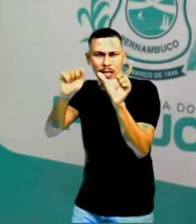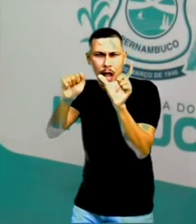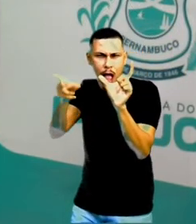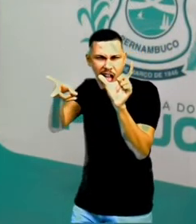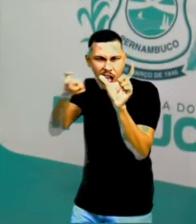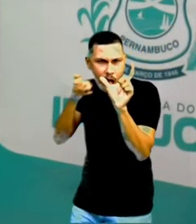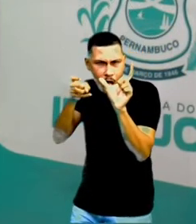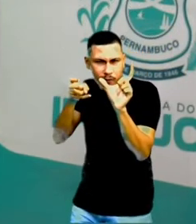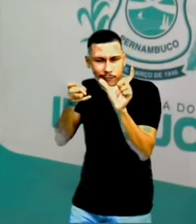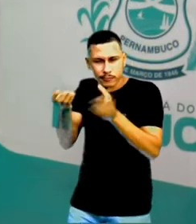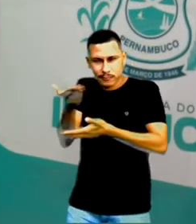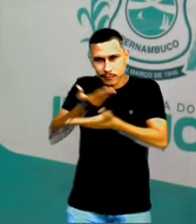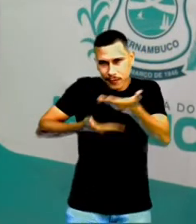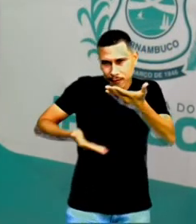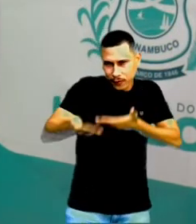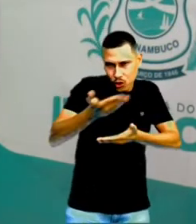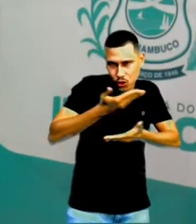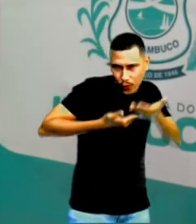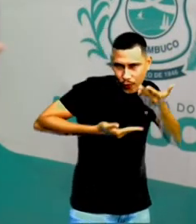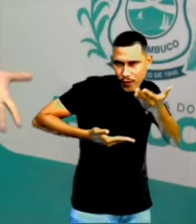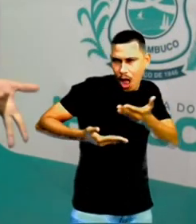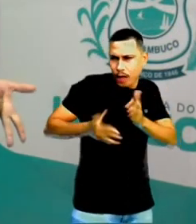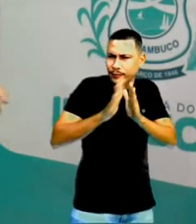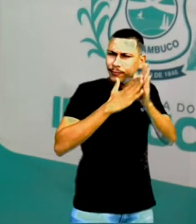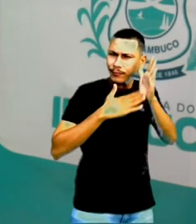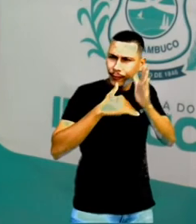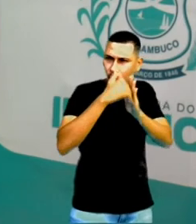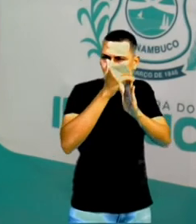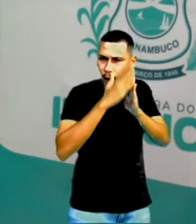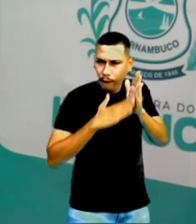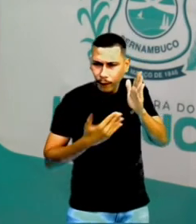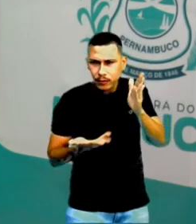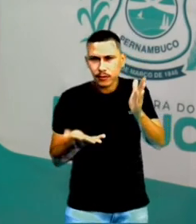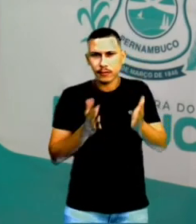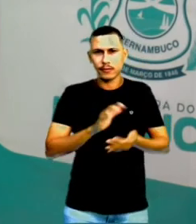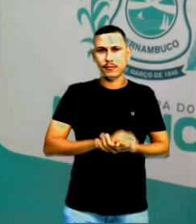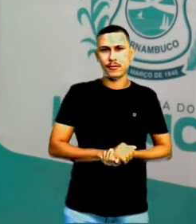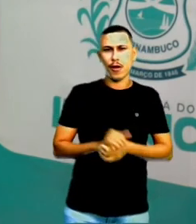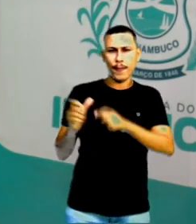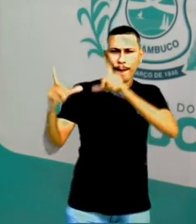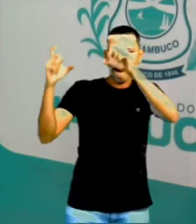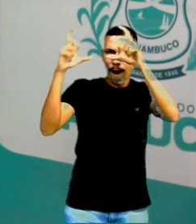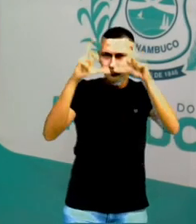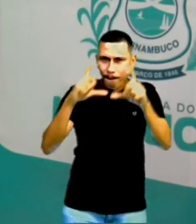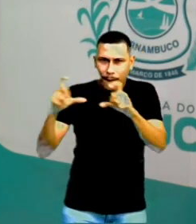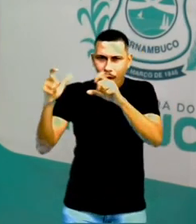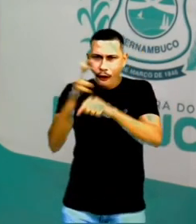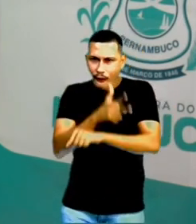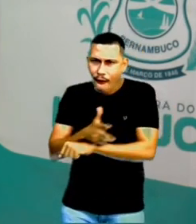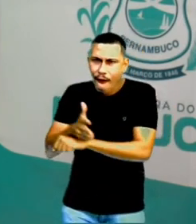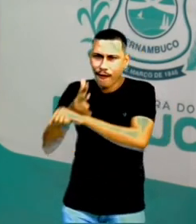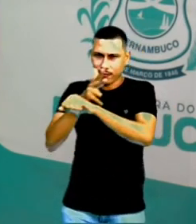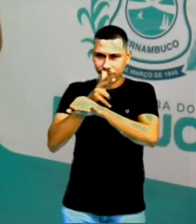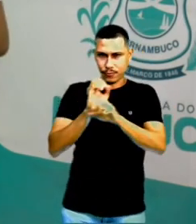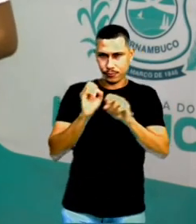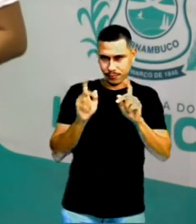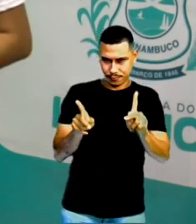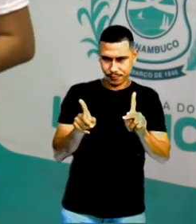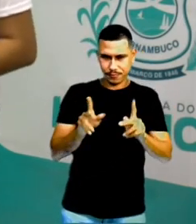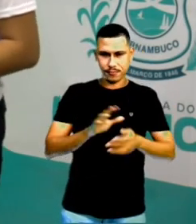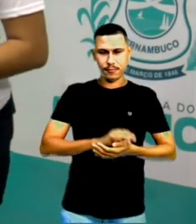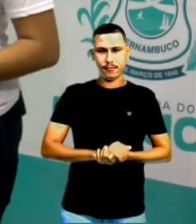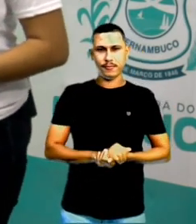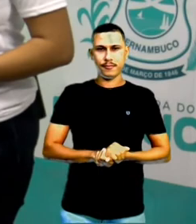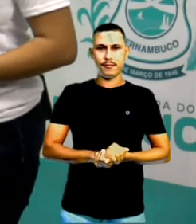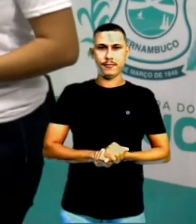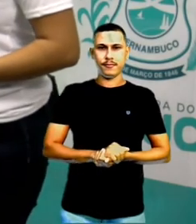sempre está relacionado a algo de pintura, de imagem, certo? Então,